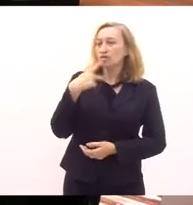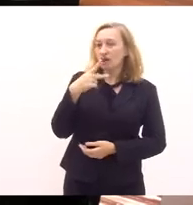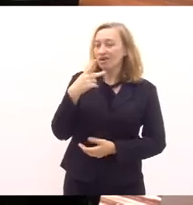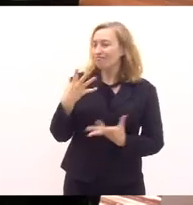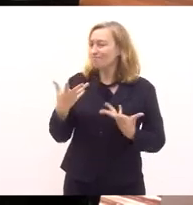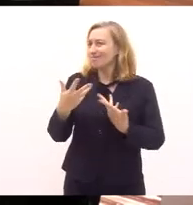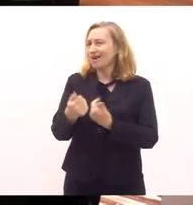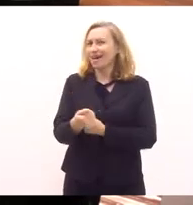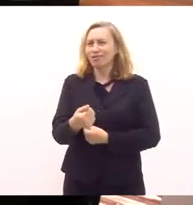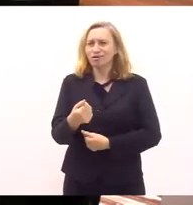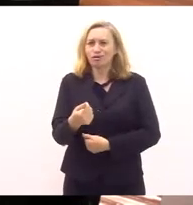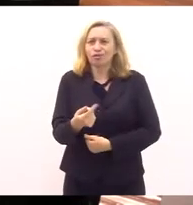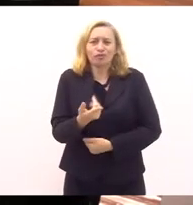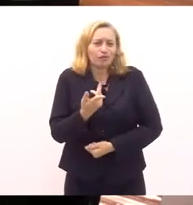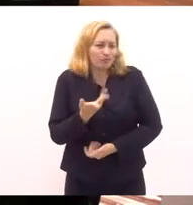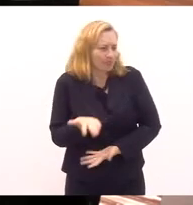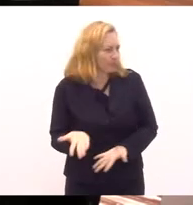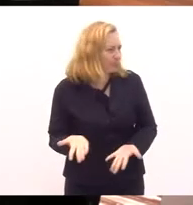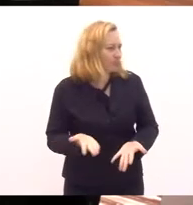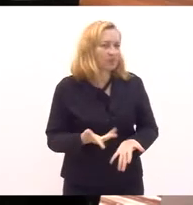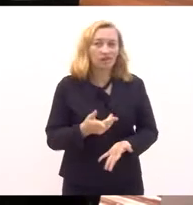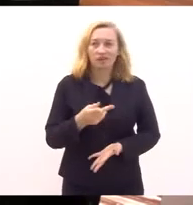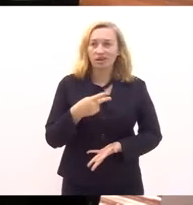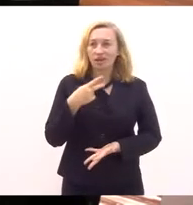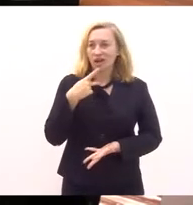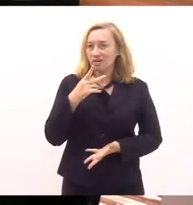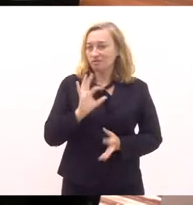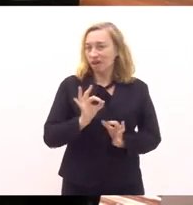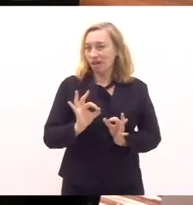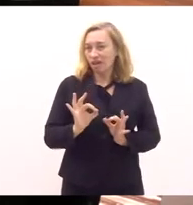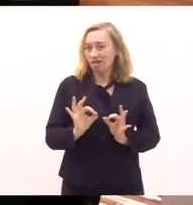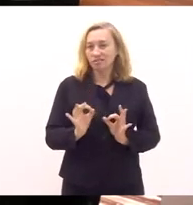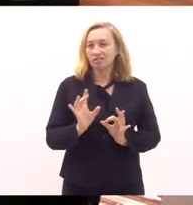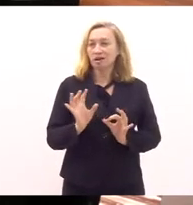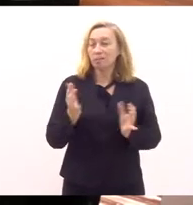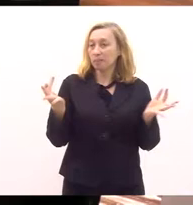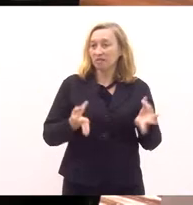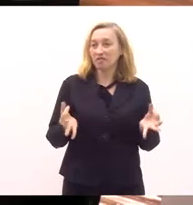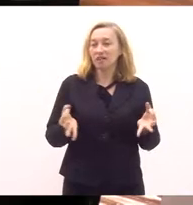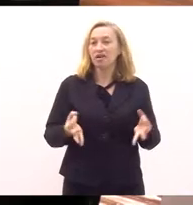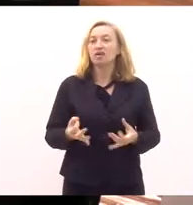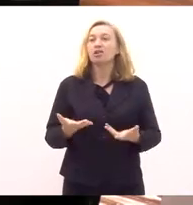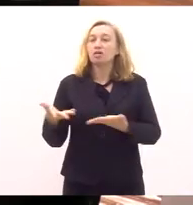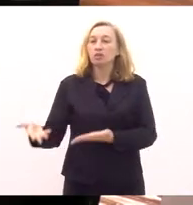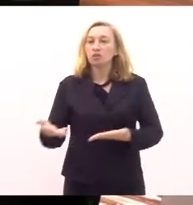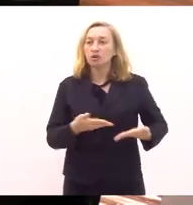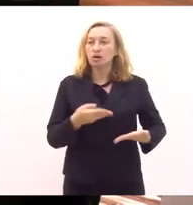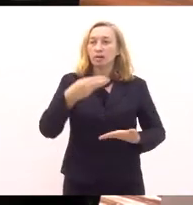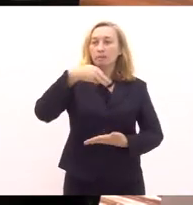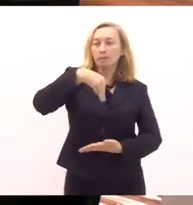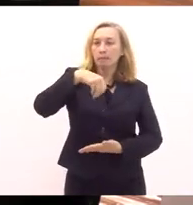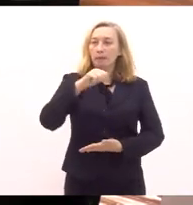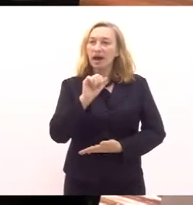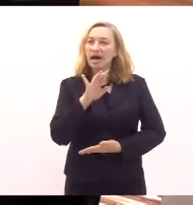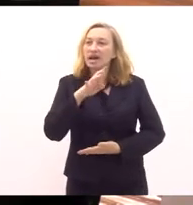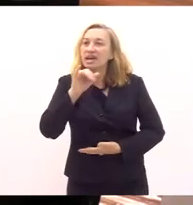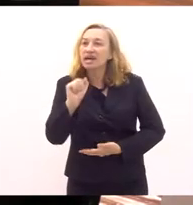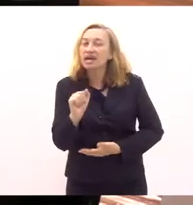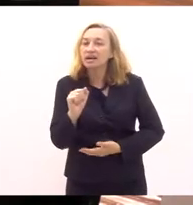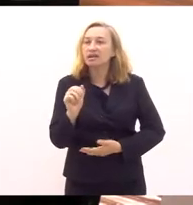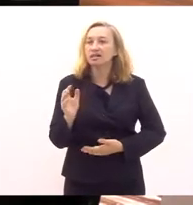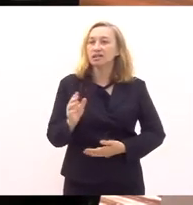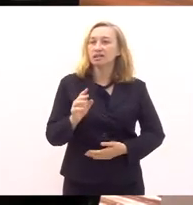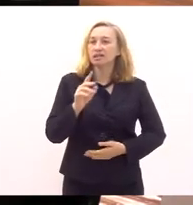Não vou nem fazer adendo aqui, porque ela é perfeita. Eu gostaria de convidar a doutora Maria Rita, da